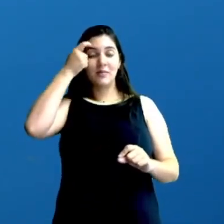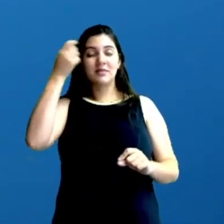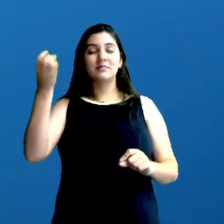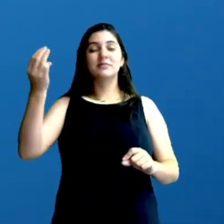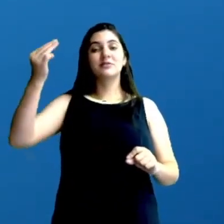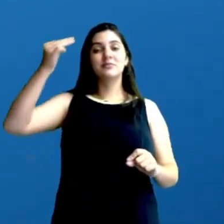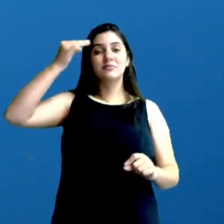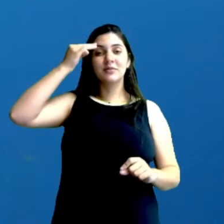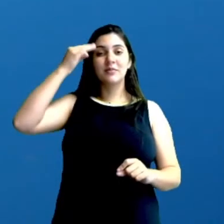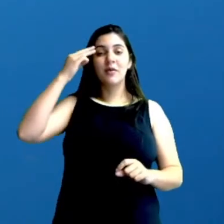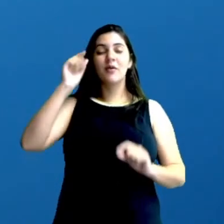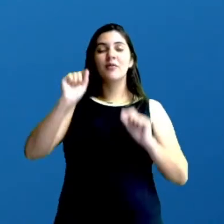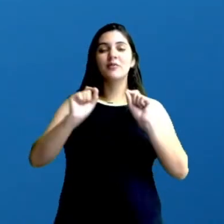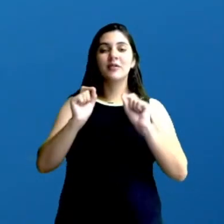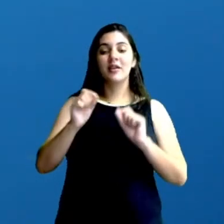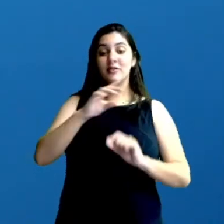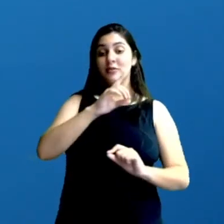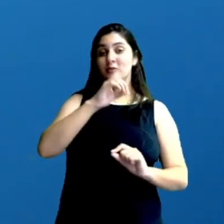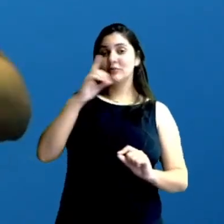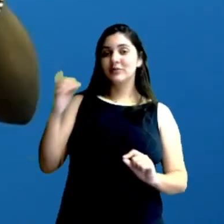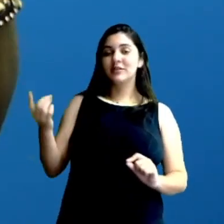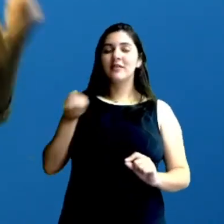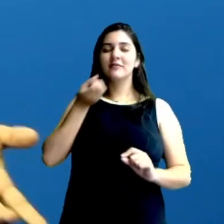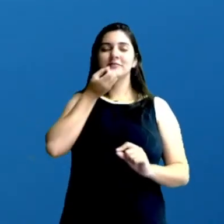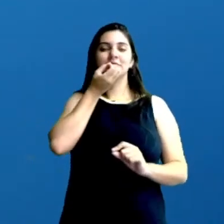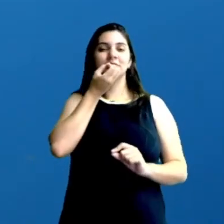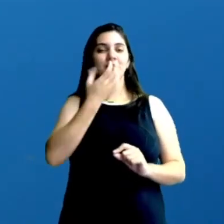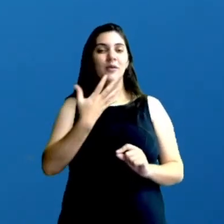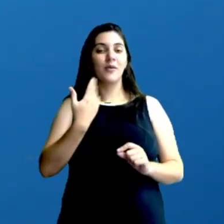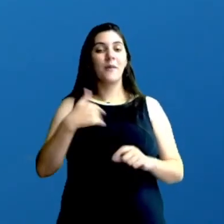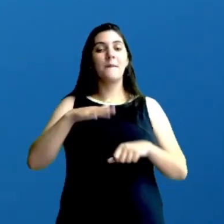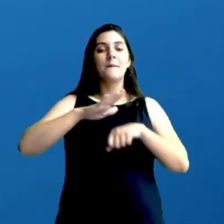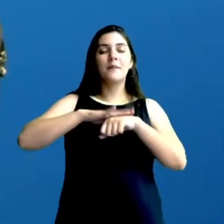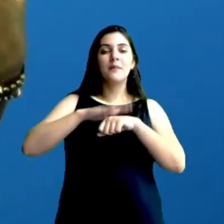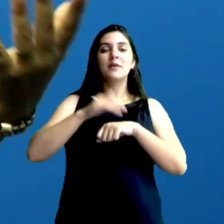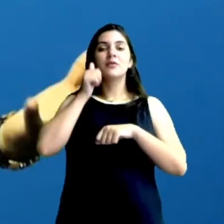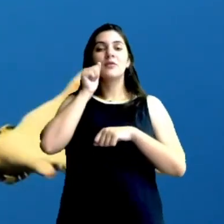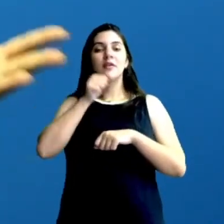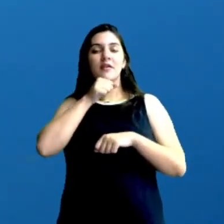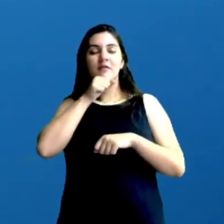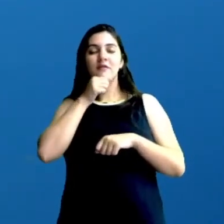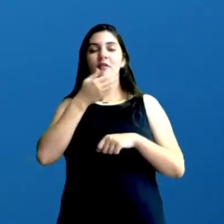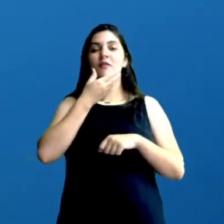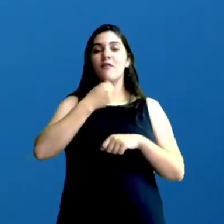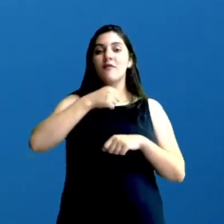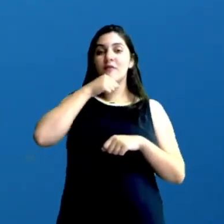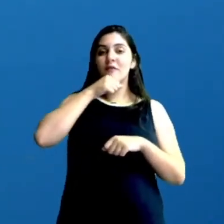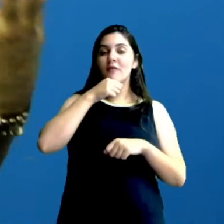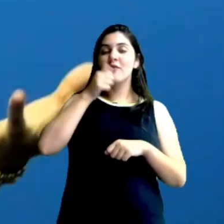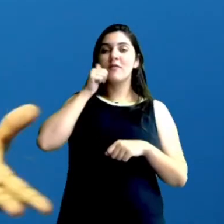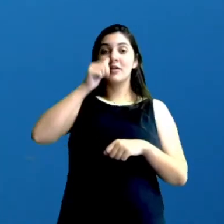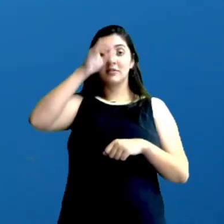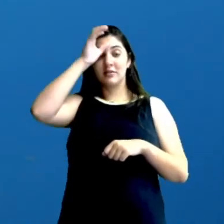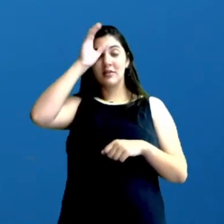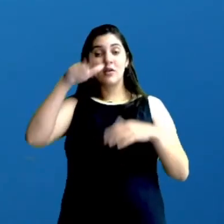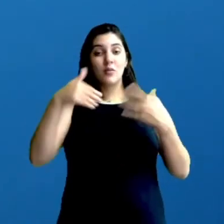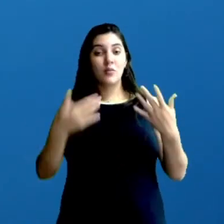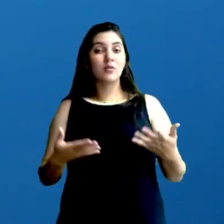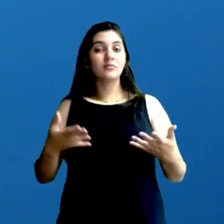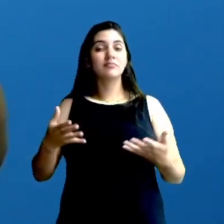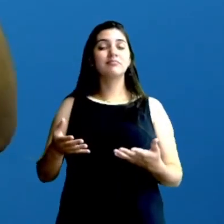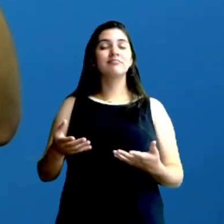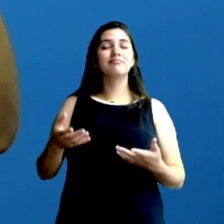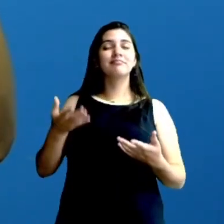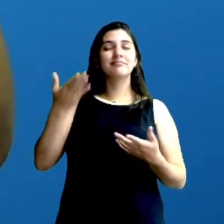As Memórias daquele dia que foi bem bacana daquele momento uma vovó com o vovô com a titia quando a gente escuta uma